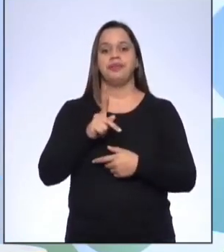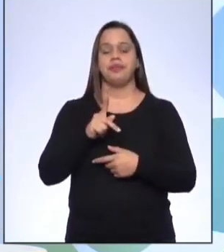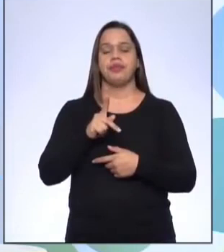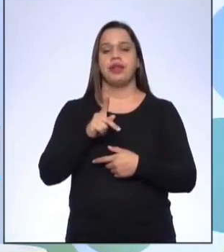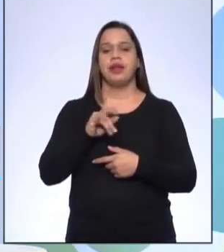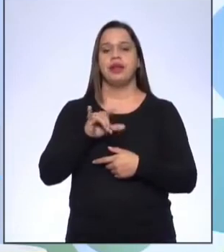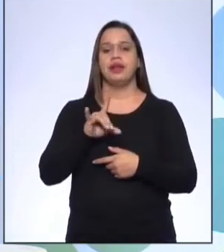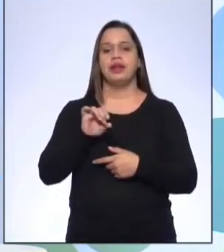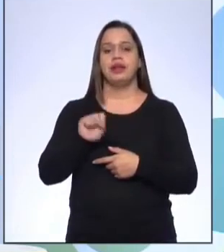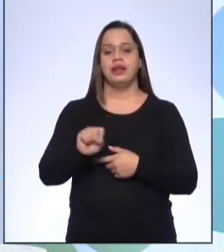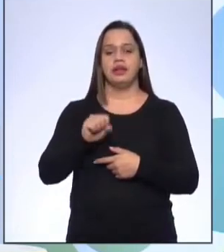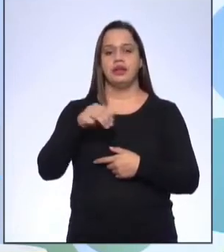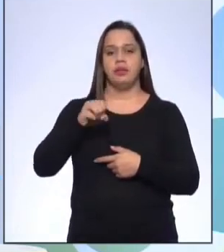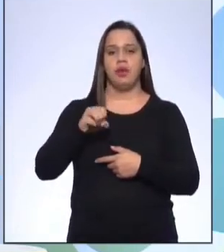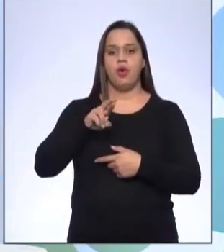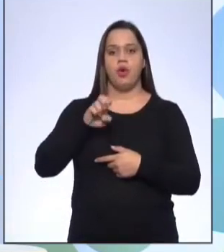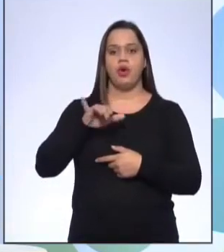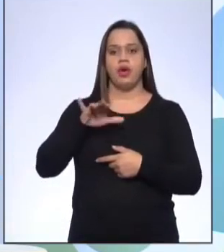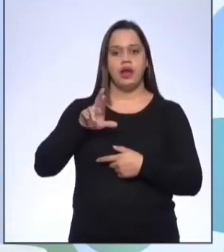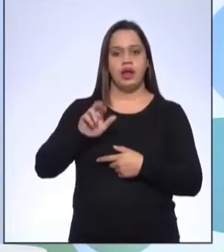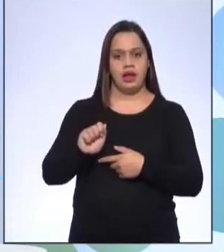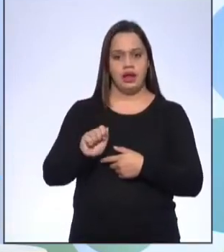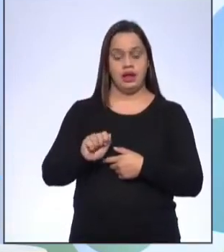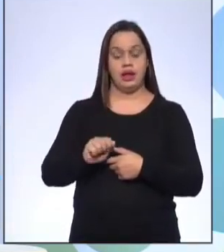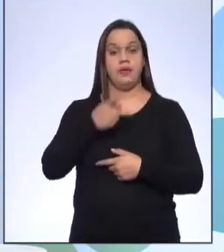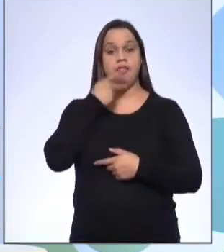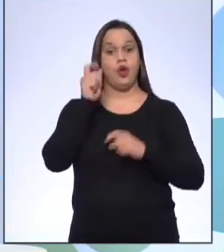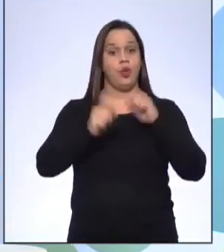para vocês. Nas